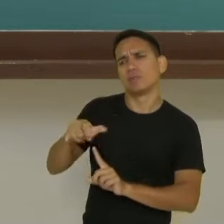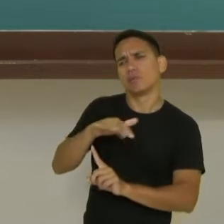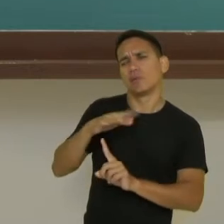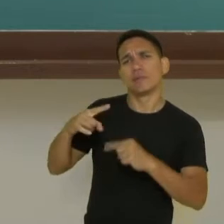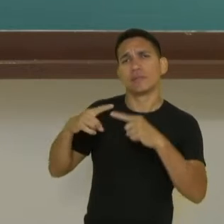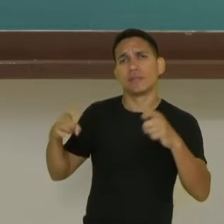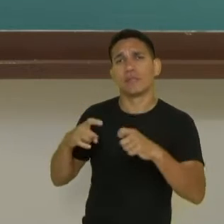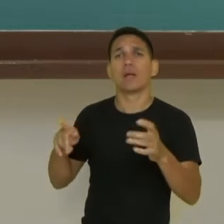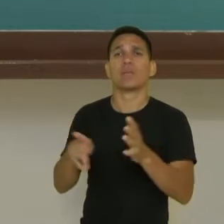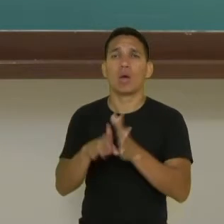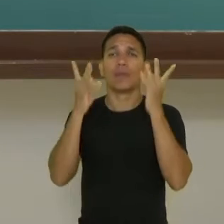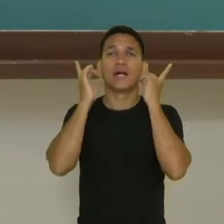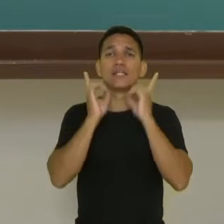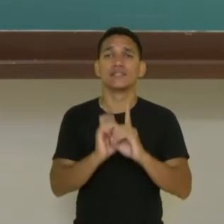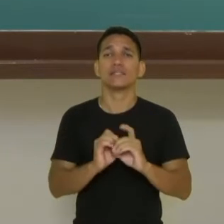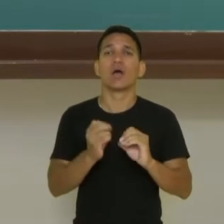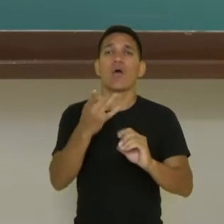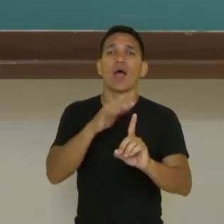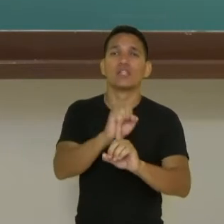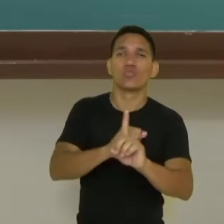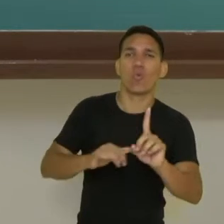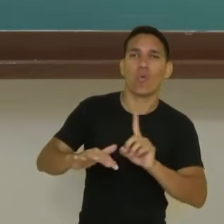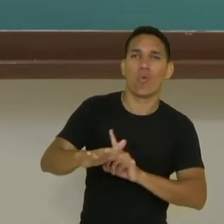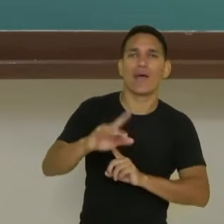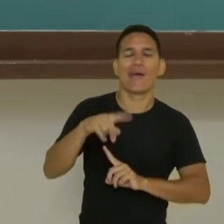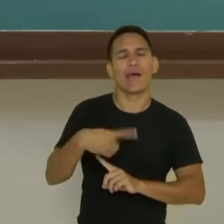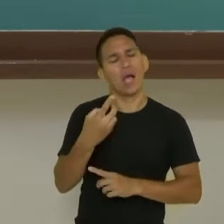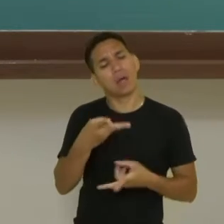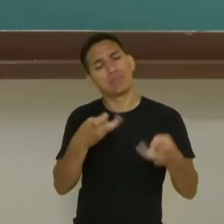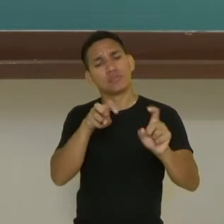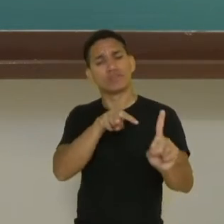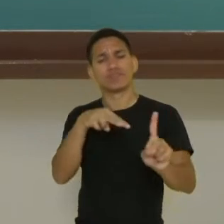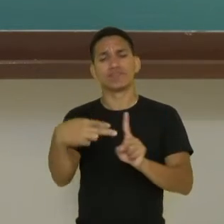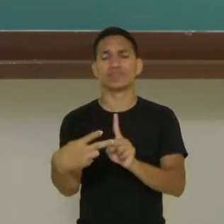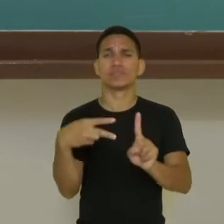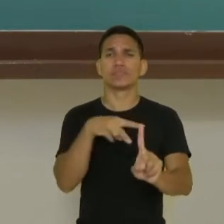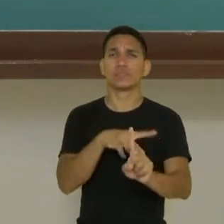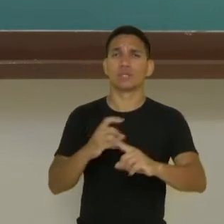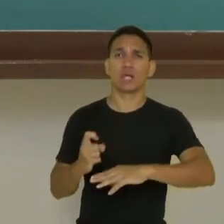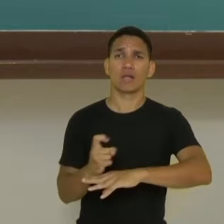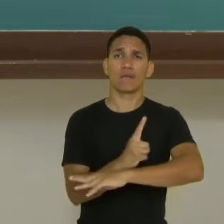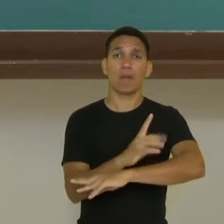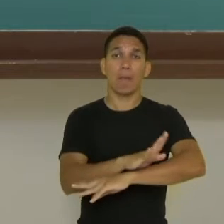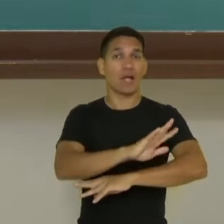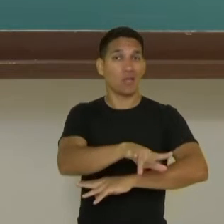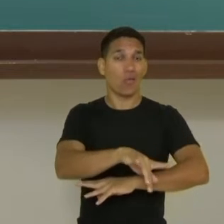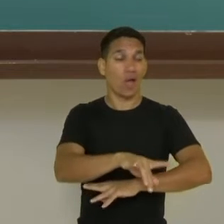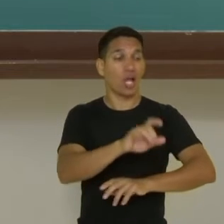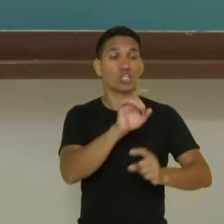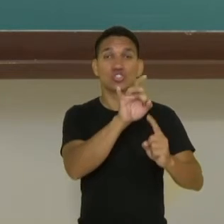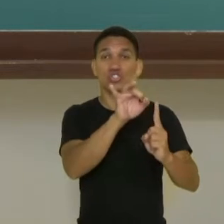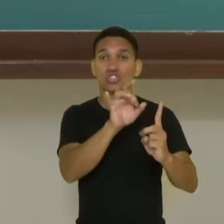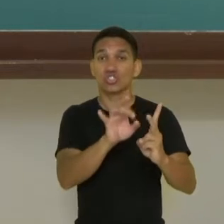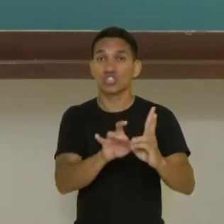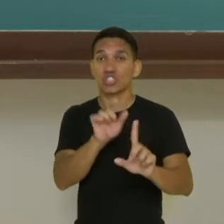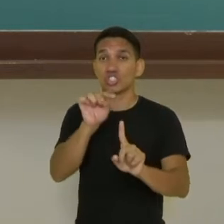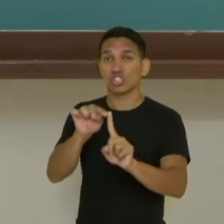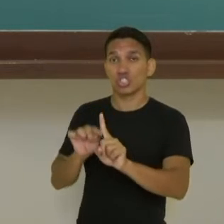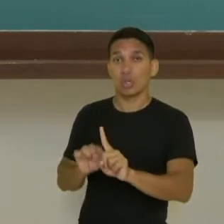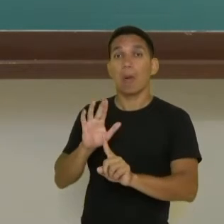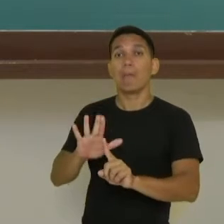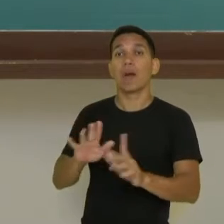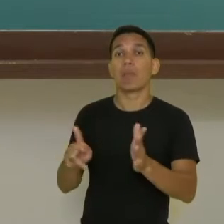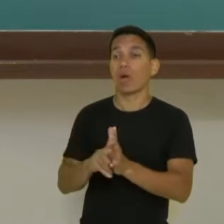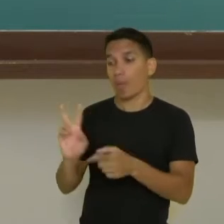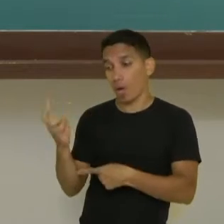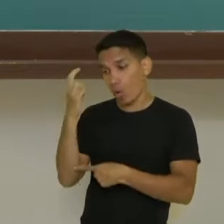de darwinismo social, uma perspectiva de evolução, não das espécies nesse caso, mas evolução das culturas, um processo